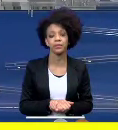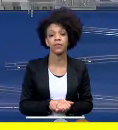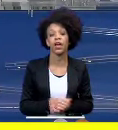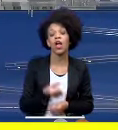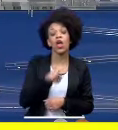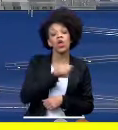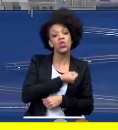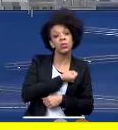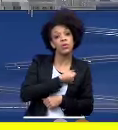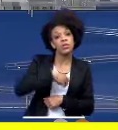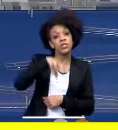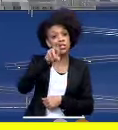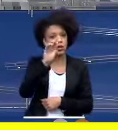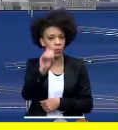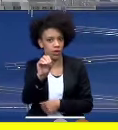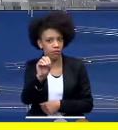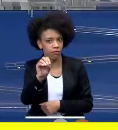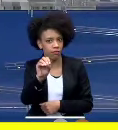Número 50.